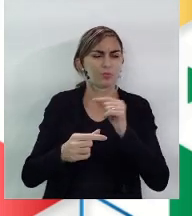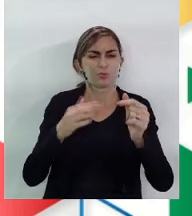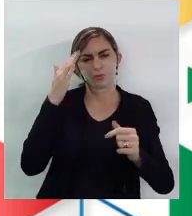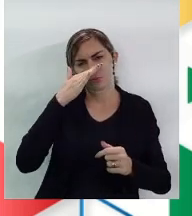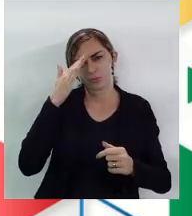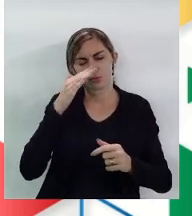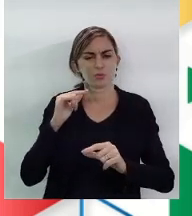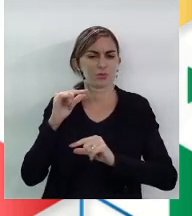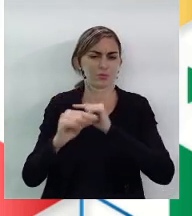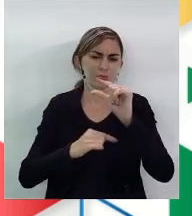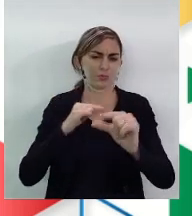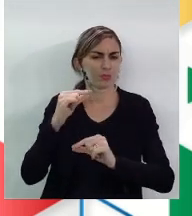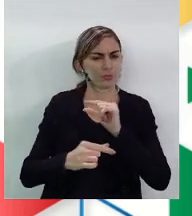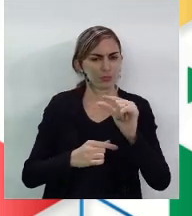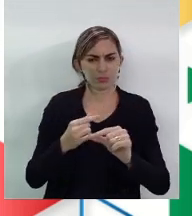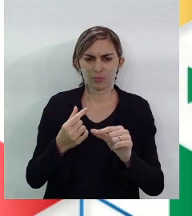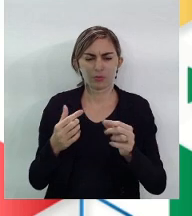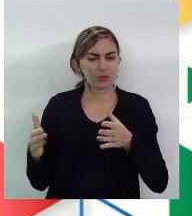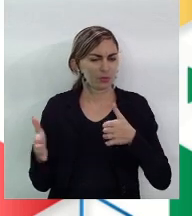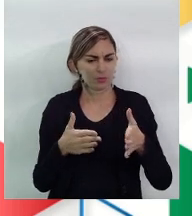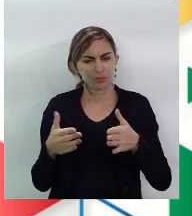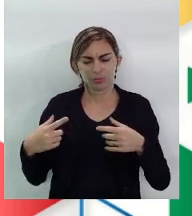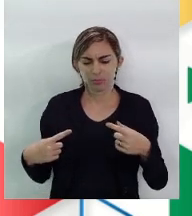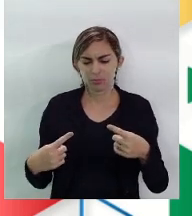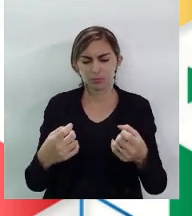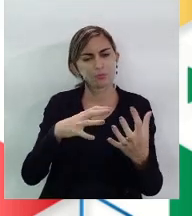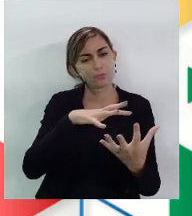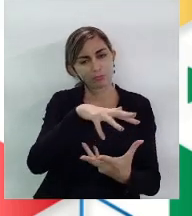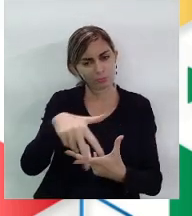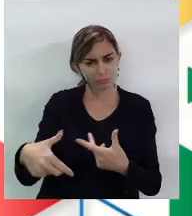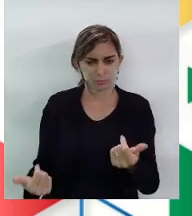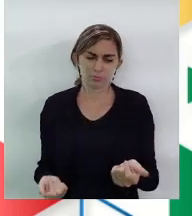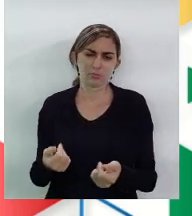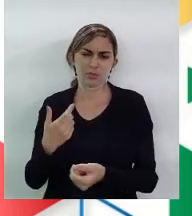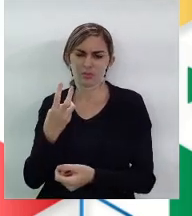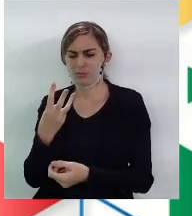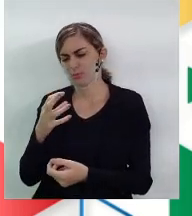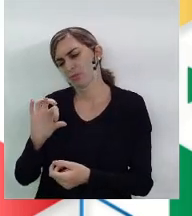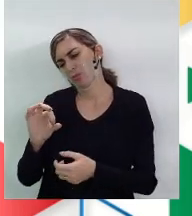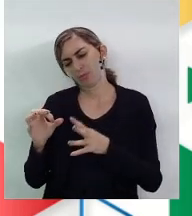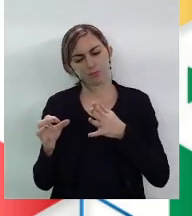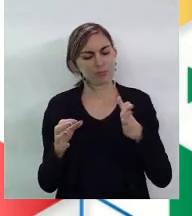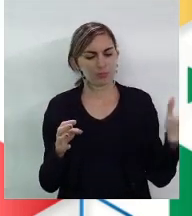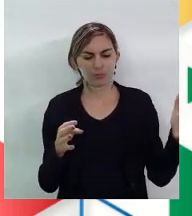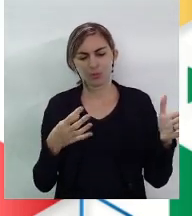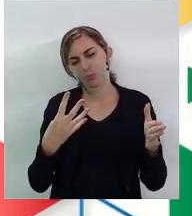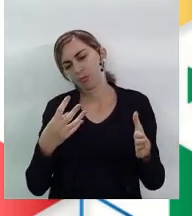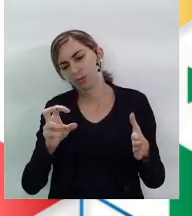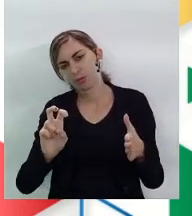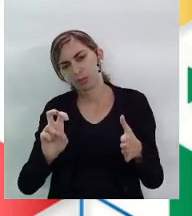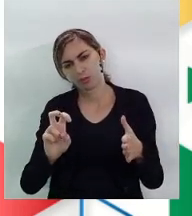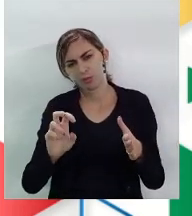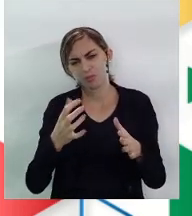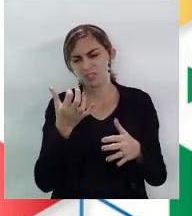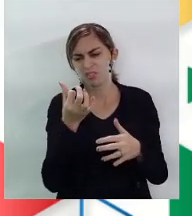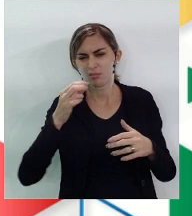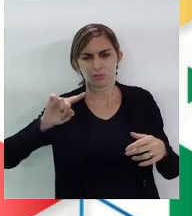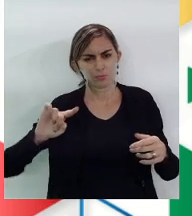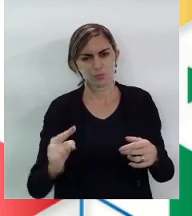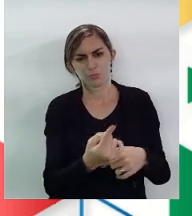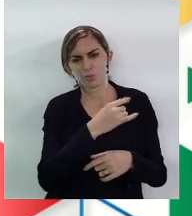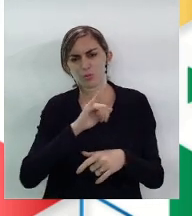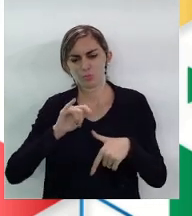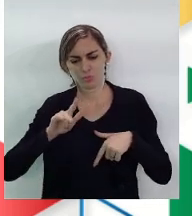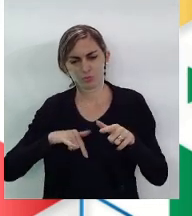um pouco sobre isso? Durante a Segunda Guerra Mundial, que ela foi de 39 a 45, 6 milhões de